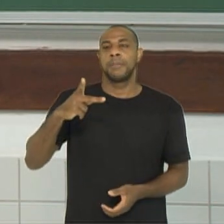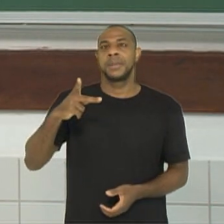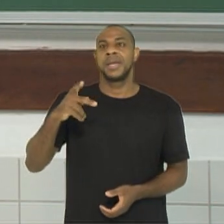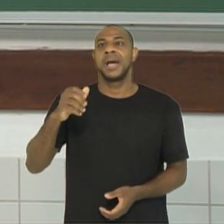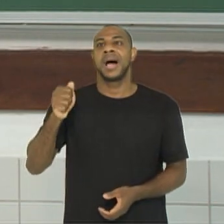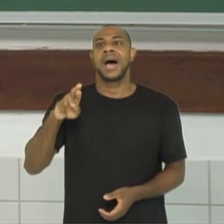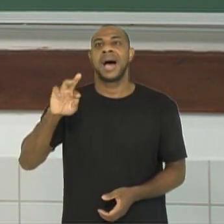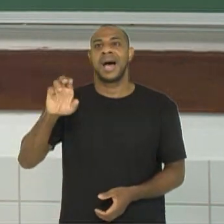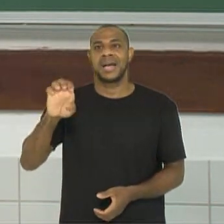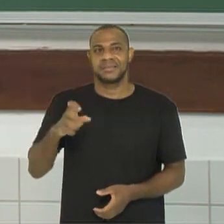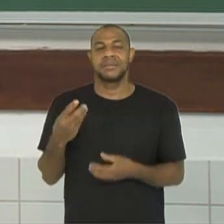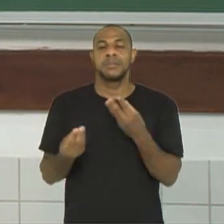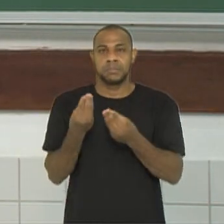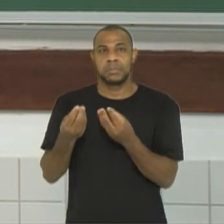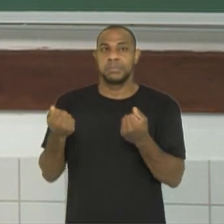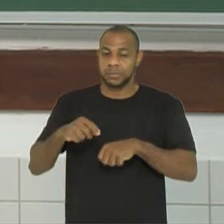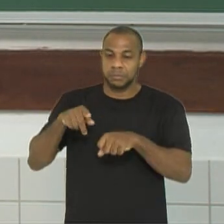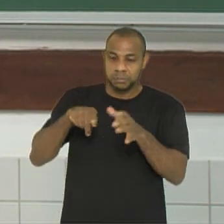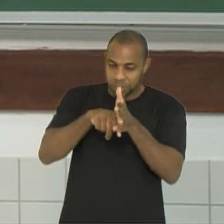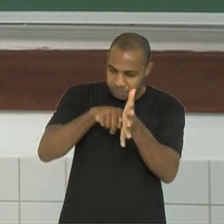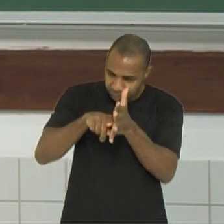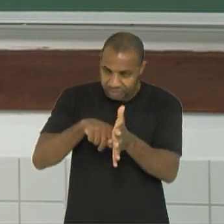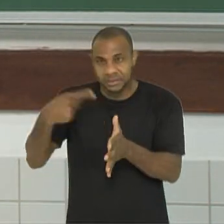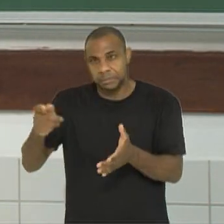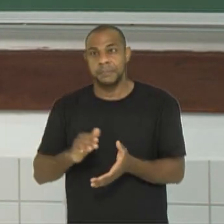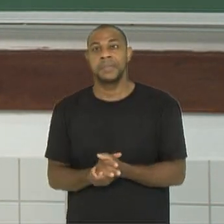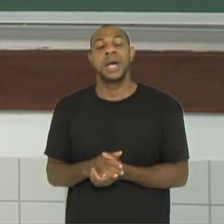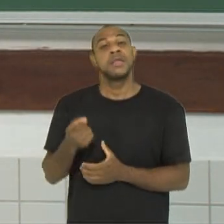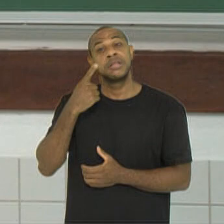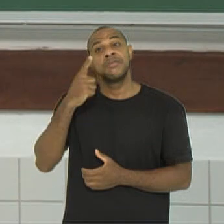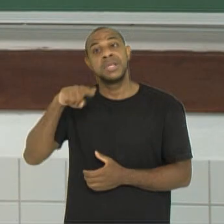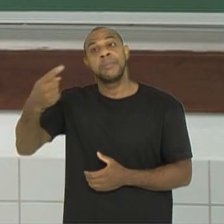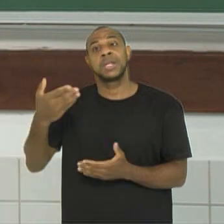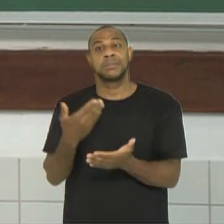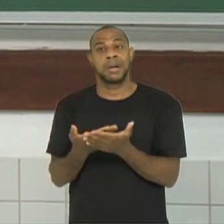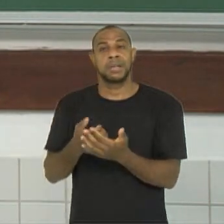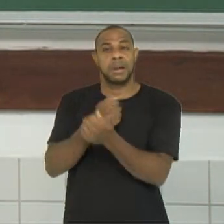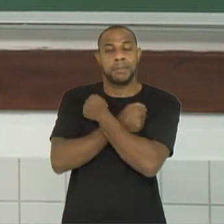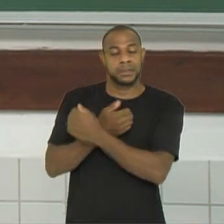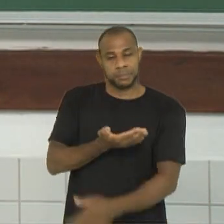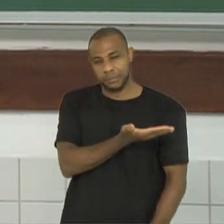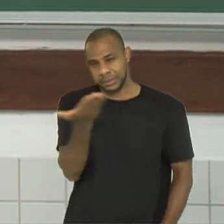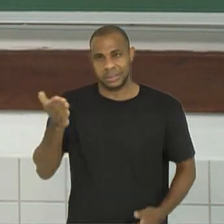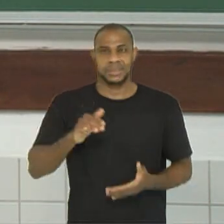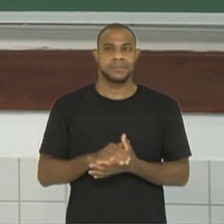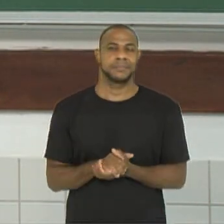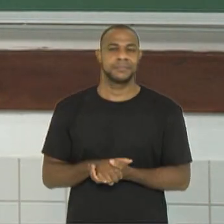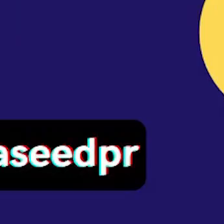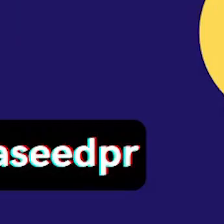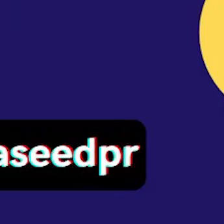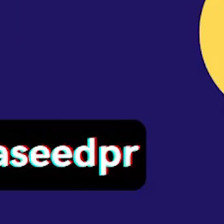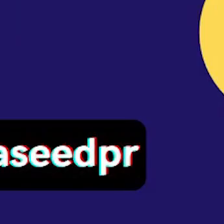esses artistas que vocês vão gostar bastante. A gente se vê então na nossa próxima aula, meus queridos, um abraço aí, tchau, tchau.